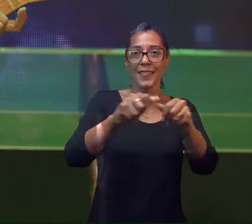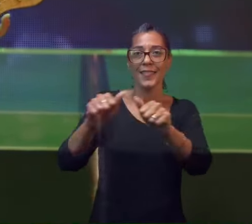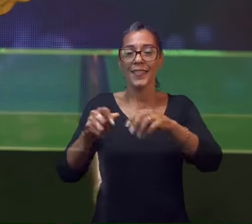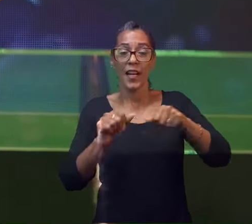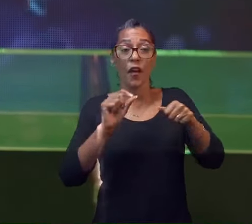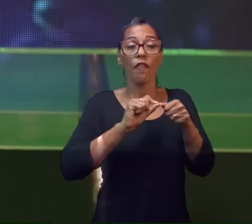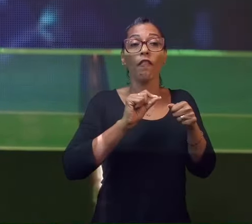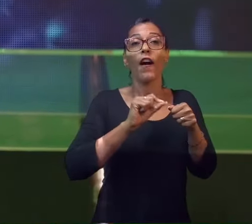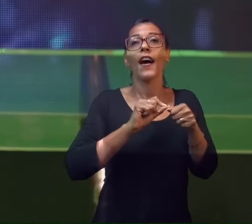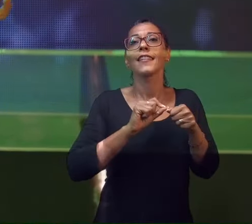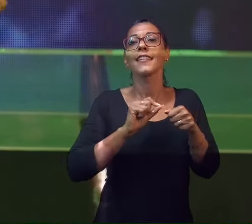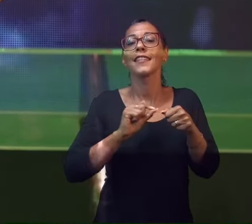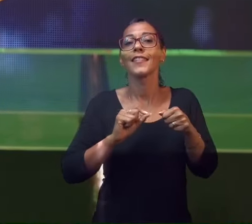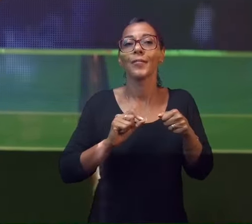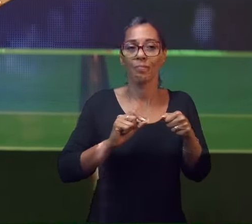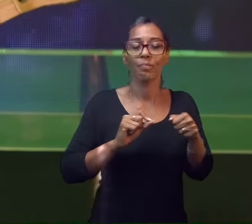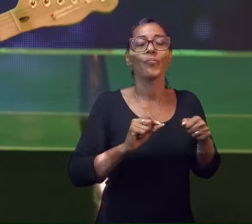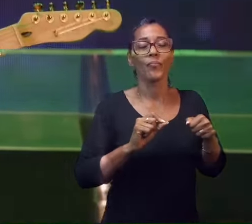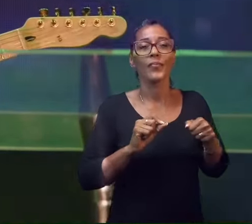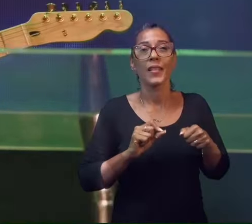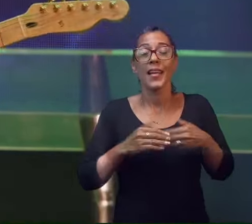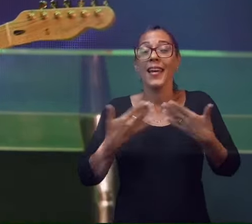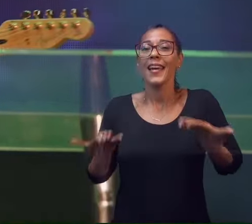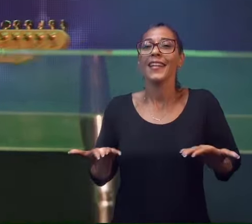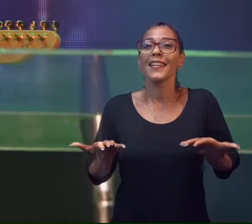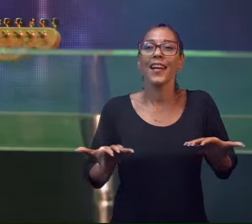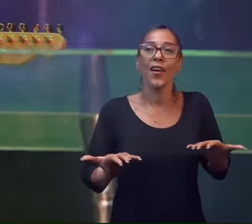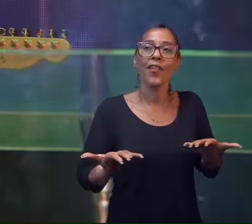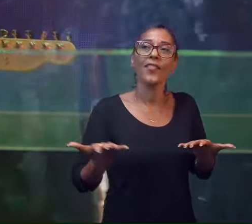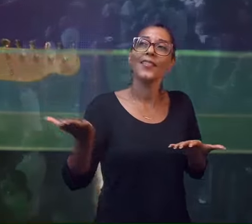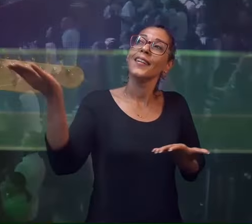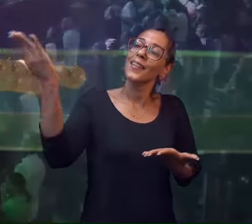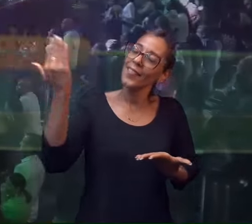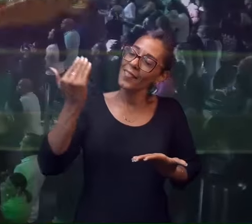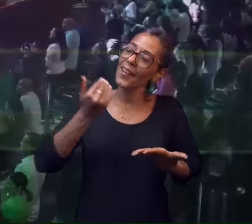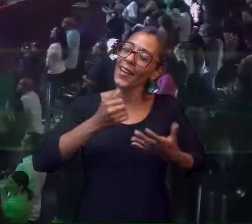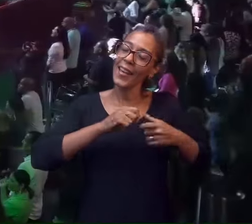quebra minha vida